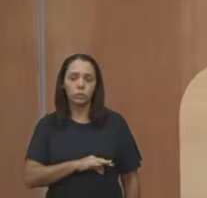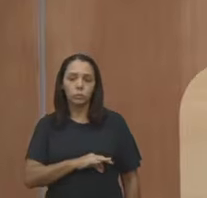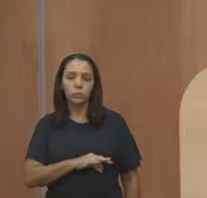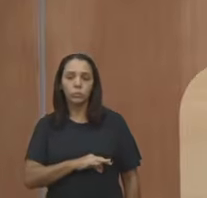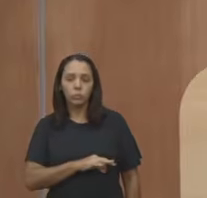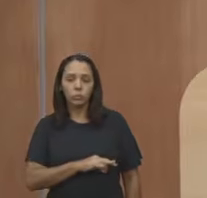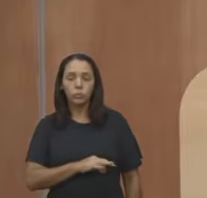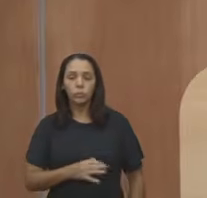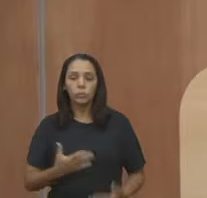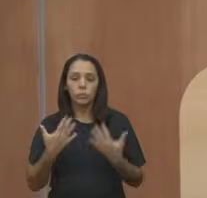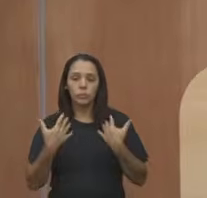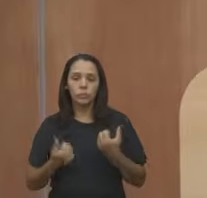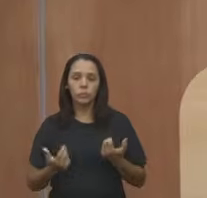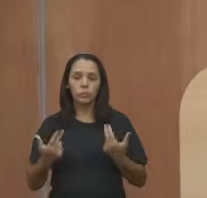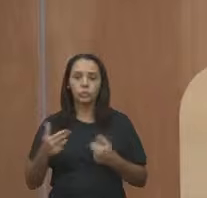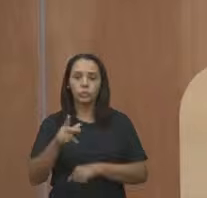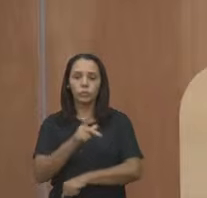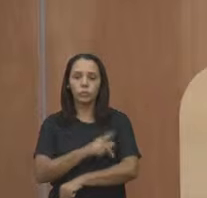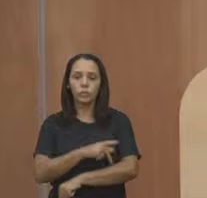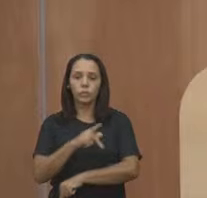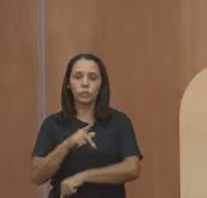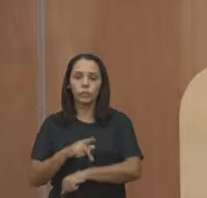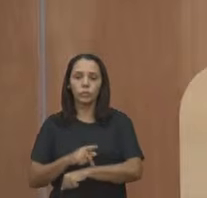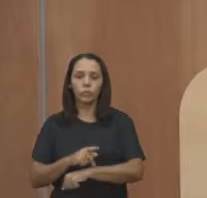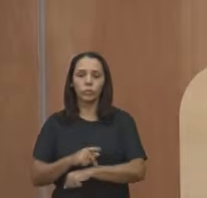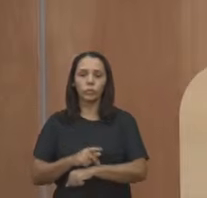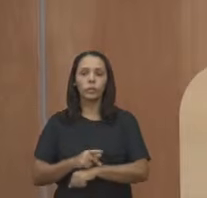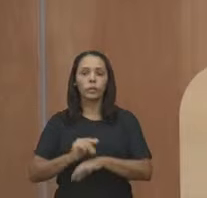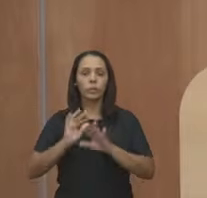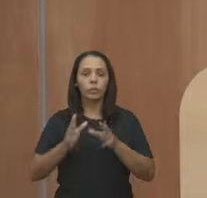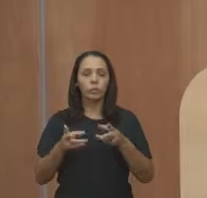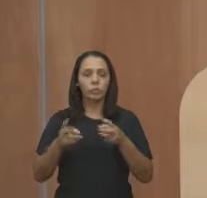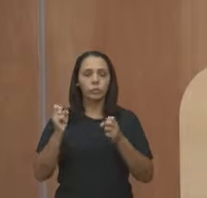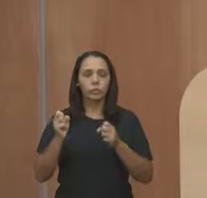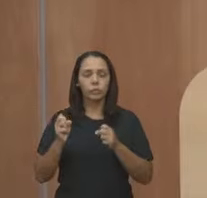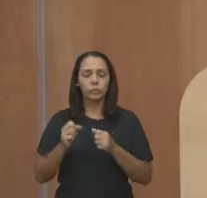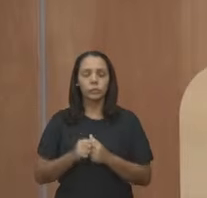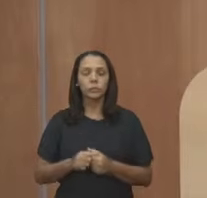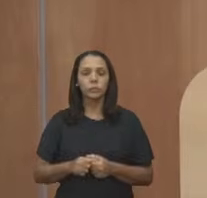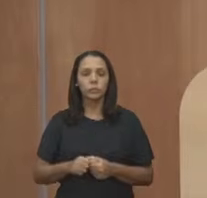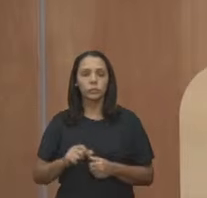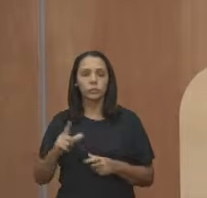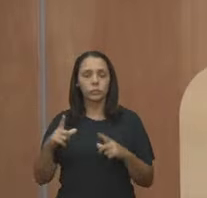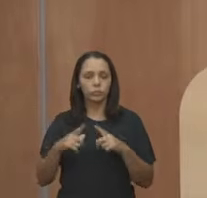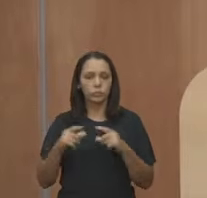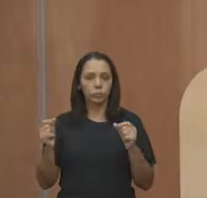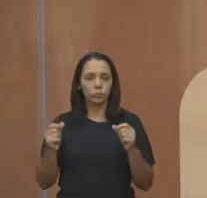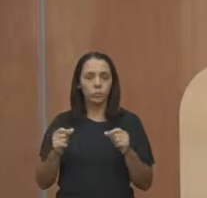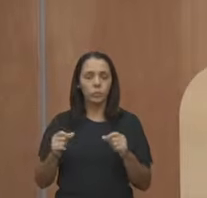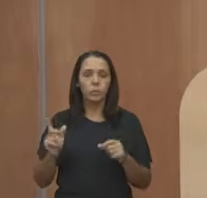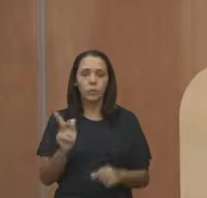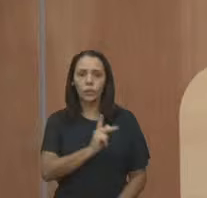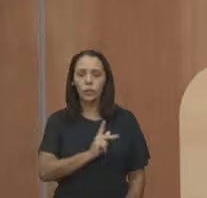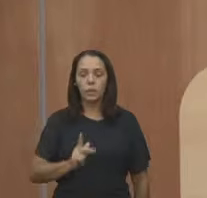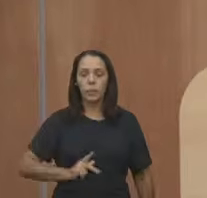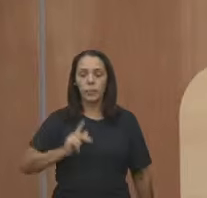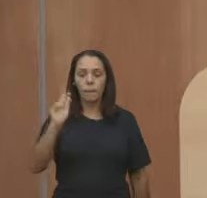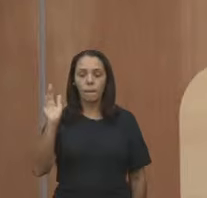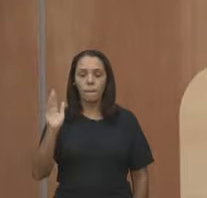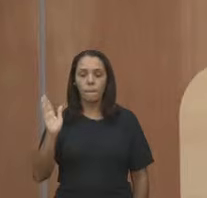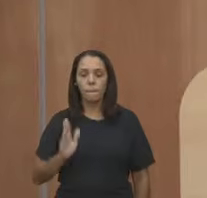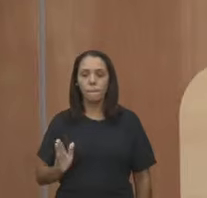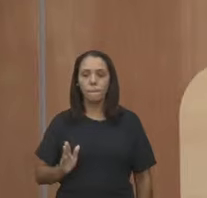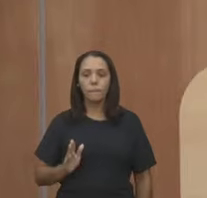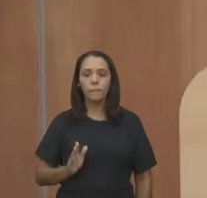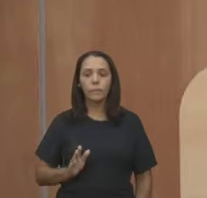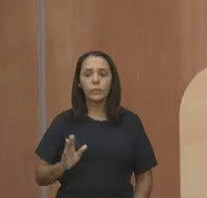possam receber como professores de educação infantil, como já foi reconhecido pelo Congresso Nacional, pela Presidência da República, e agora falta só